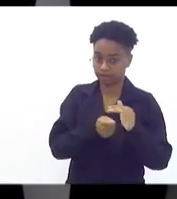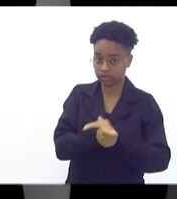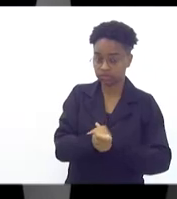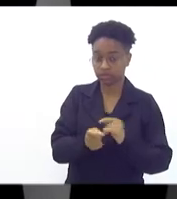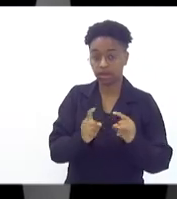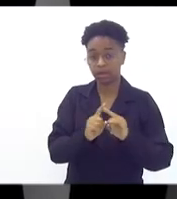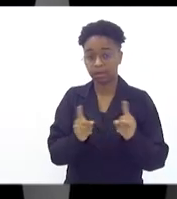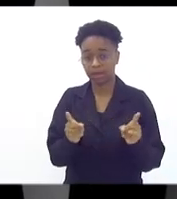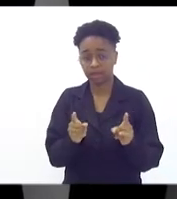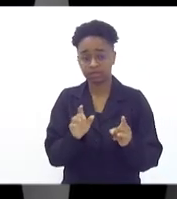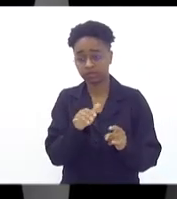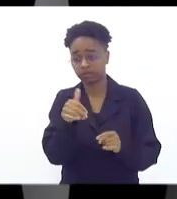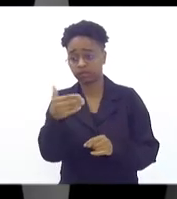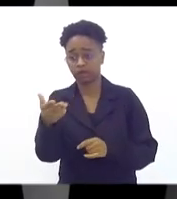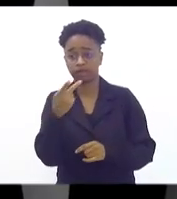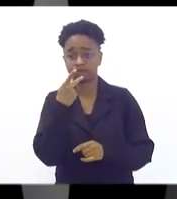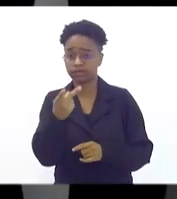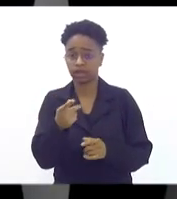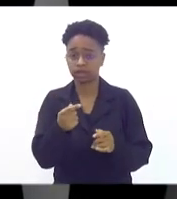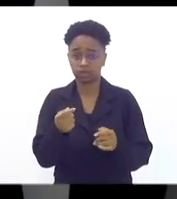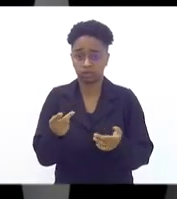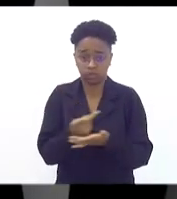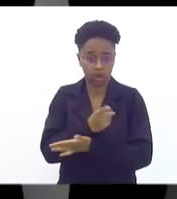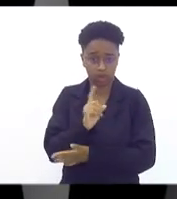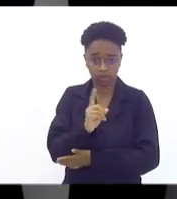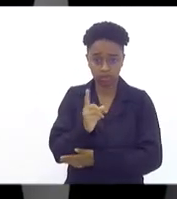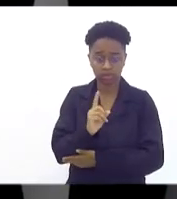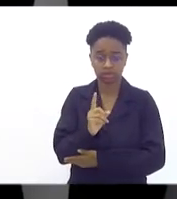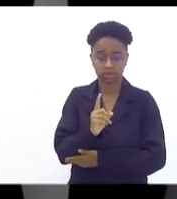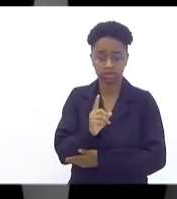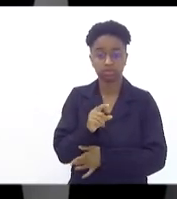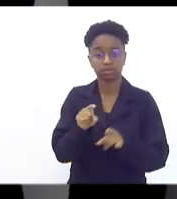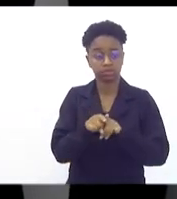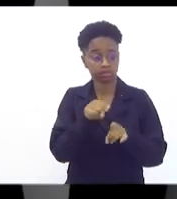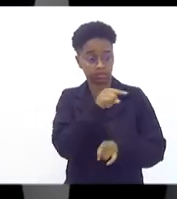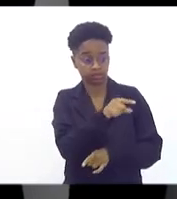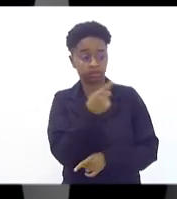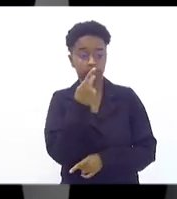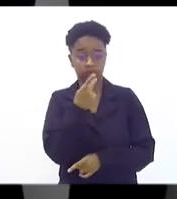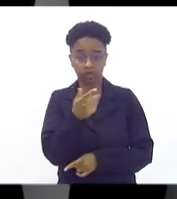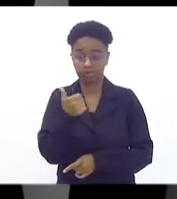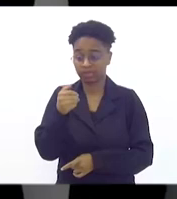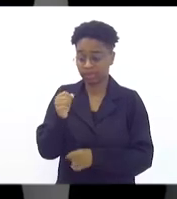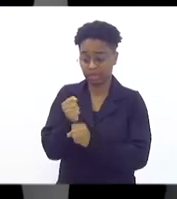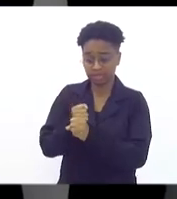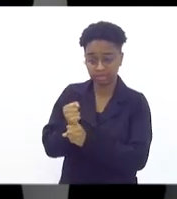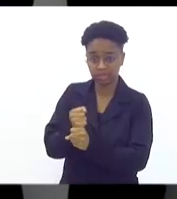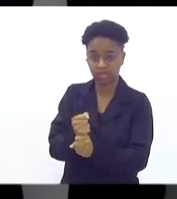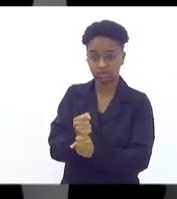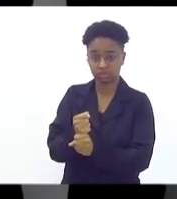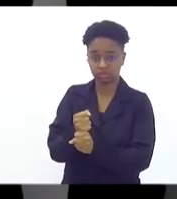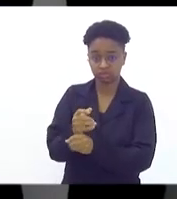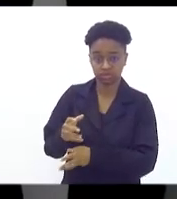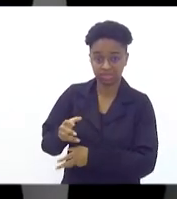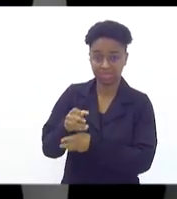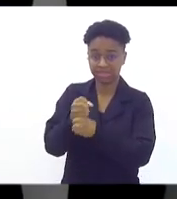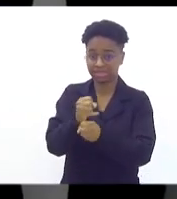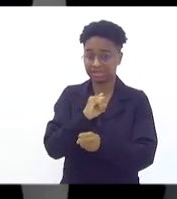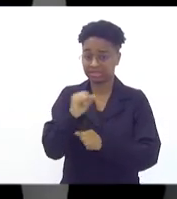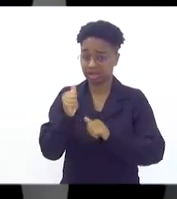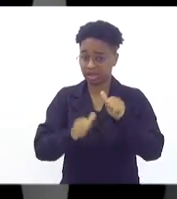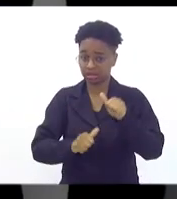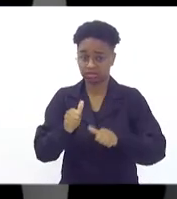mercado diz que não foram feitos os investimentos o senhor acabou de colocar também que nos últimos 10 anos olhando por alto